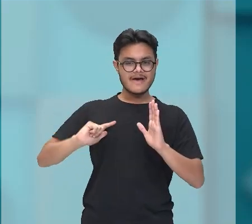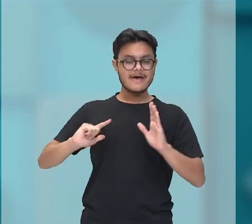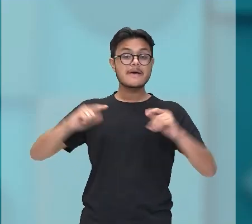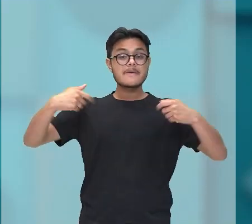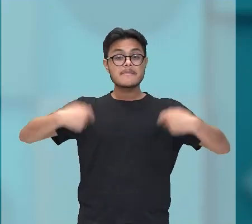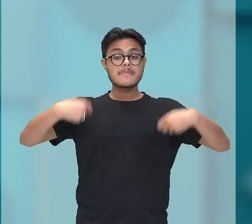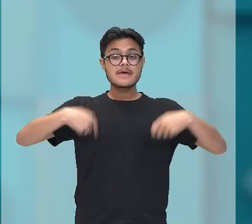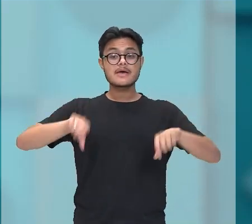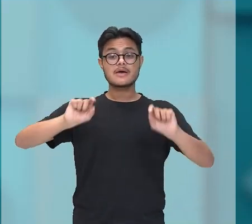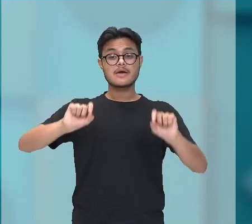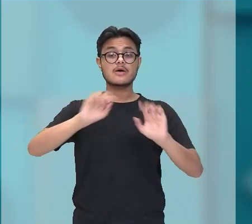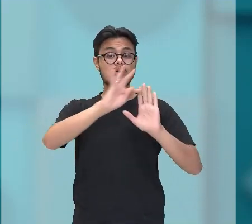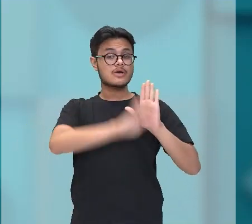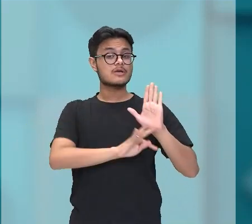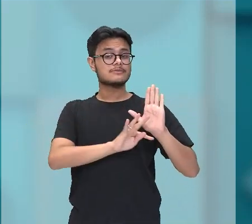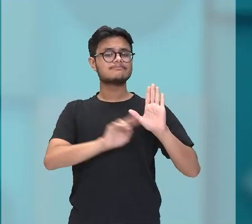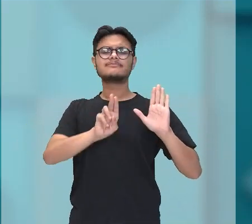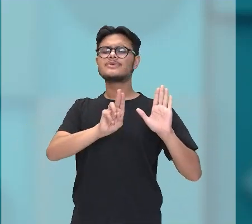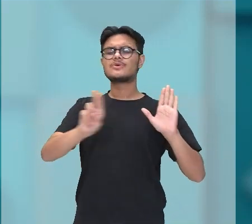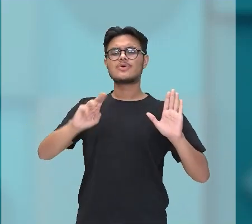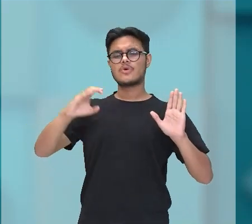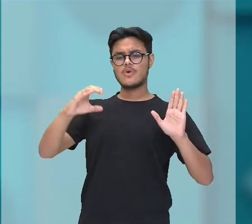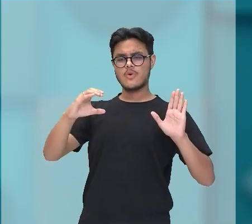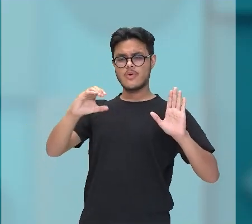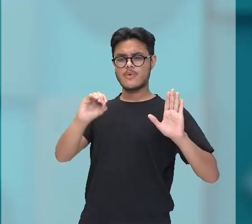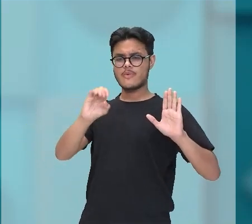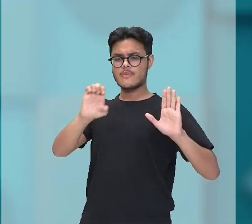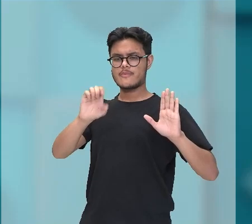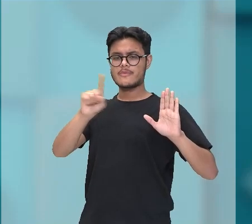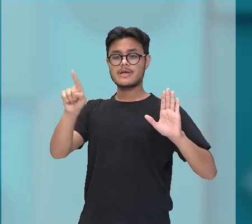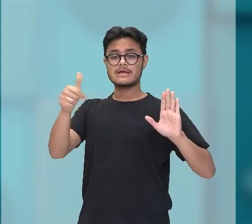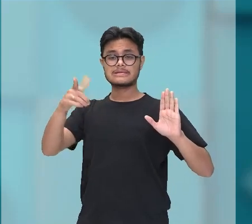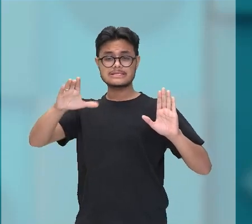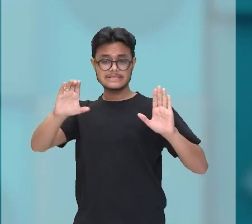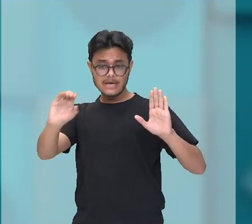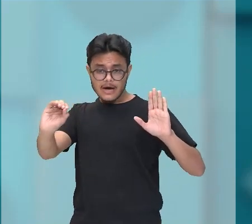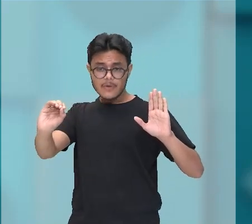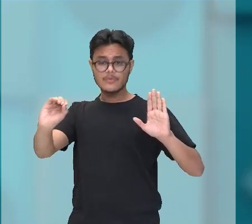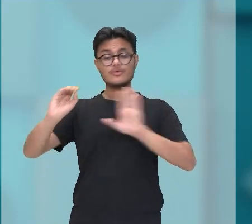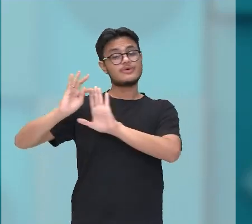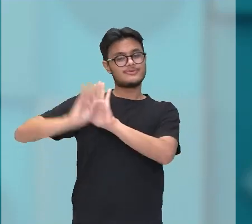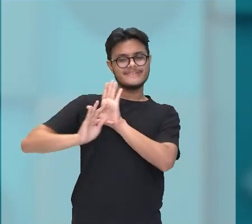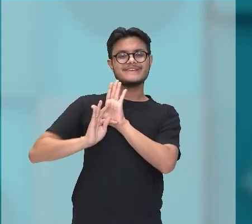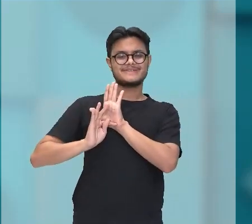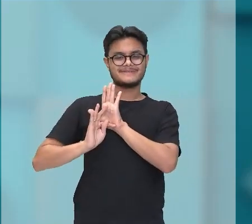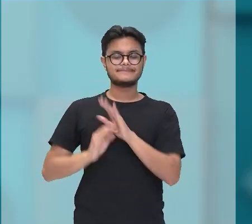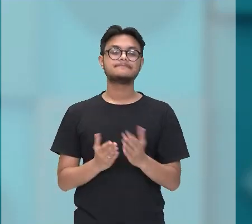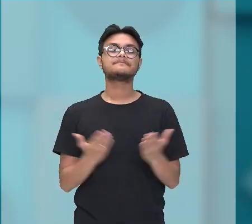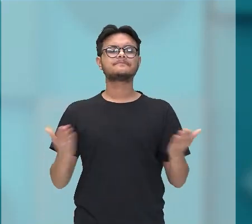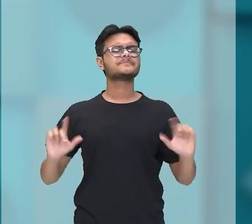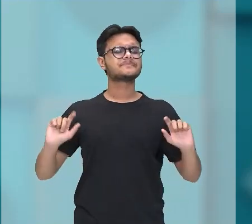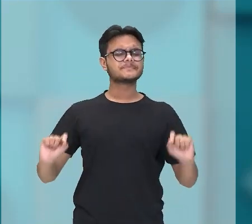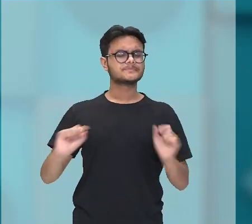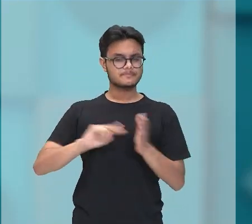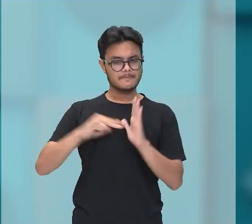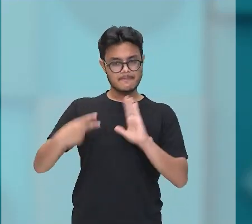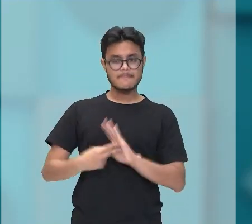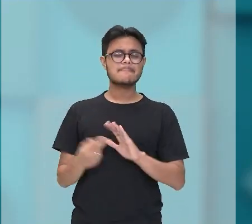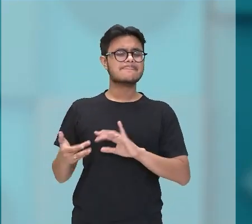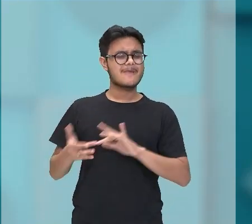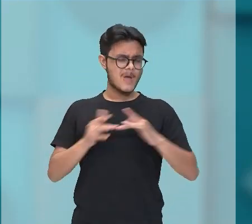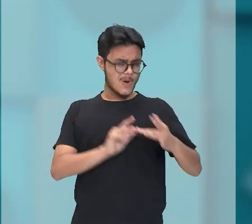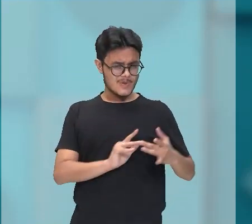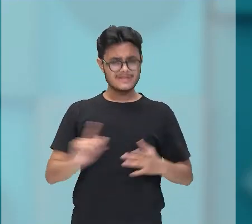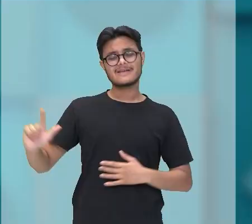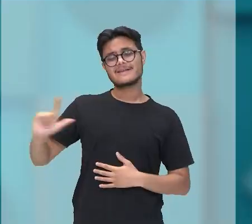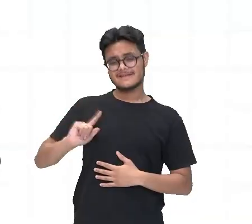que o texto tenha aquilo que nós chamamos de coesão textual. E o que é isso? Então, vamos